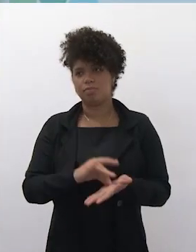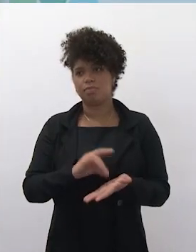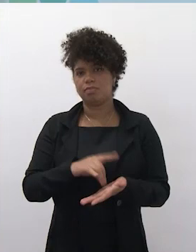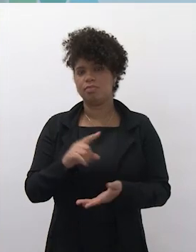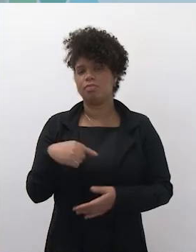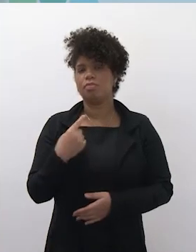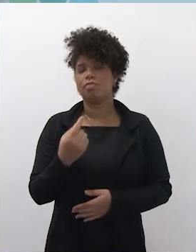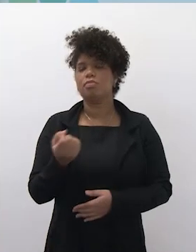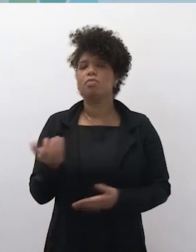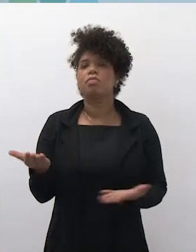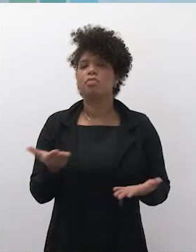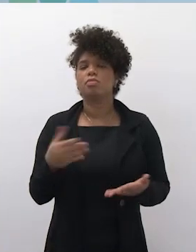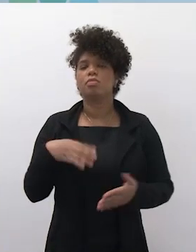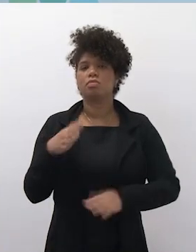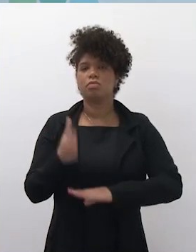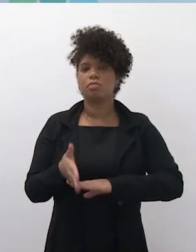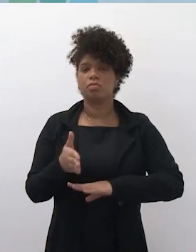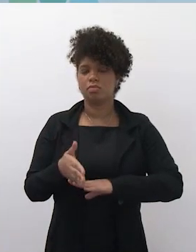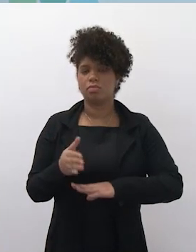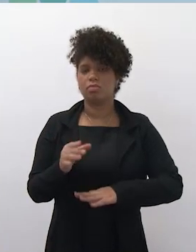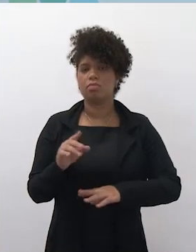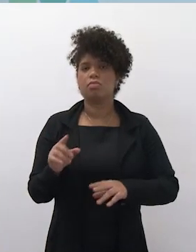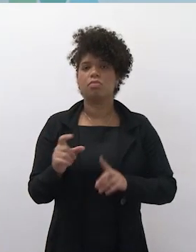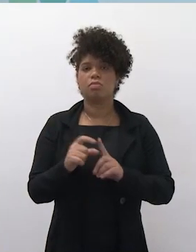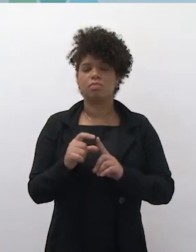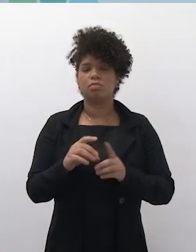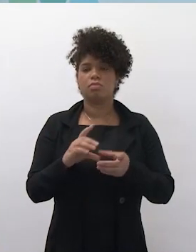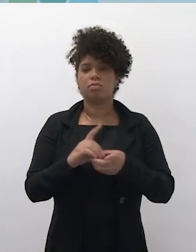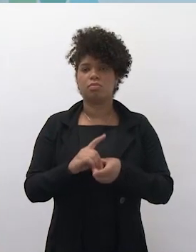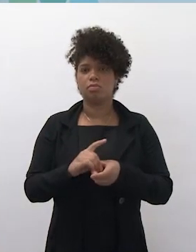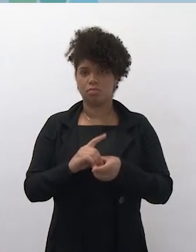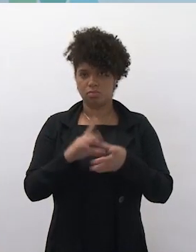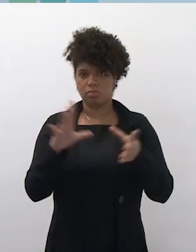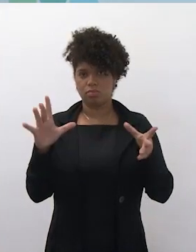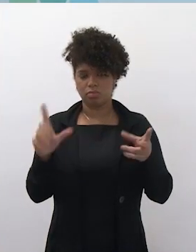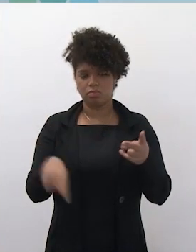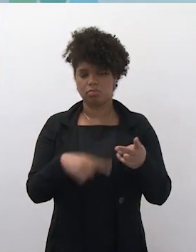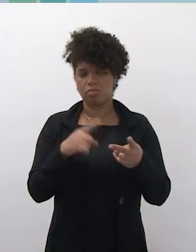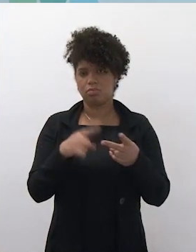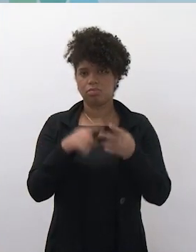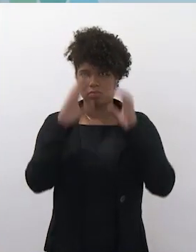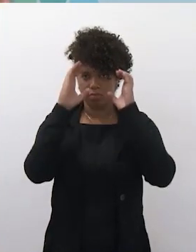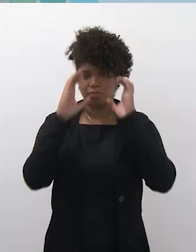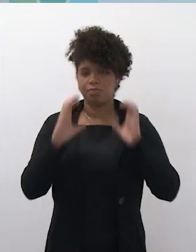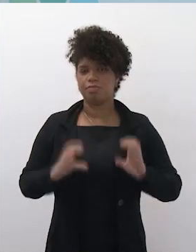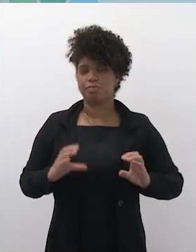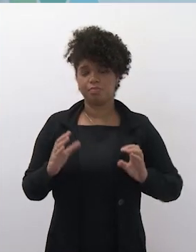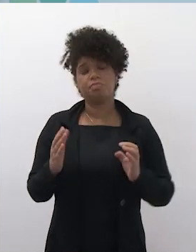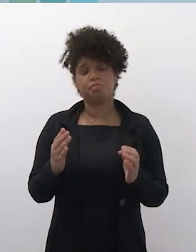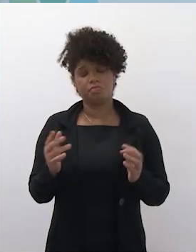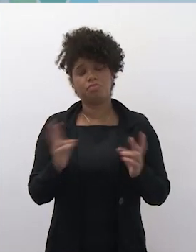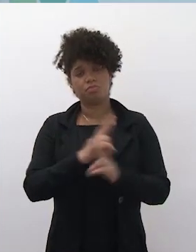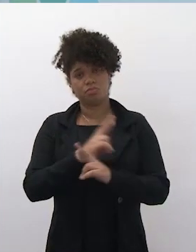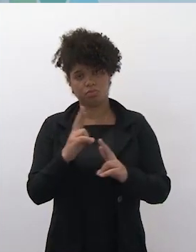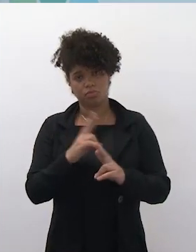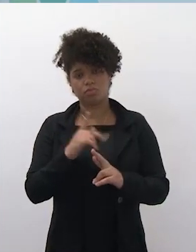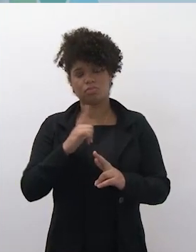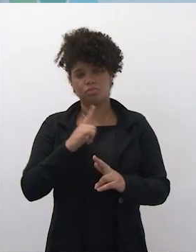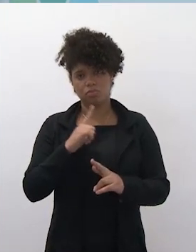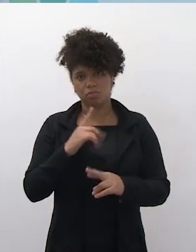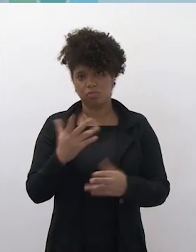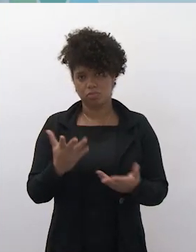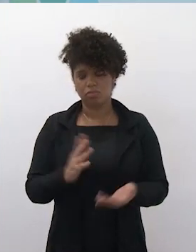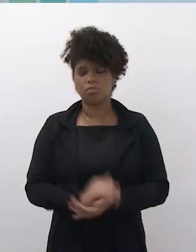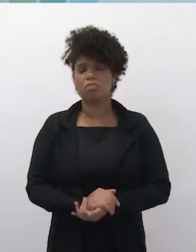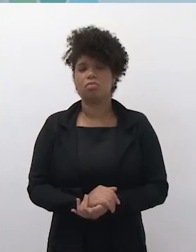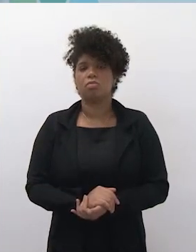menos modernamente, nós temos que falar também, né, de cidadania e democracia. São as duas coisas que se relacionam, né? E,